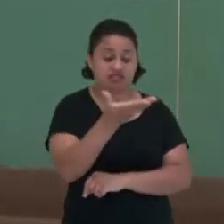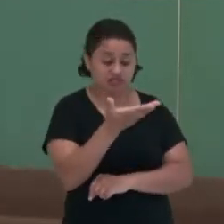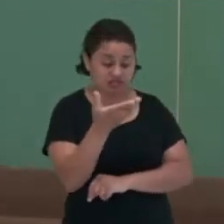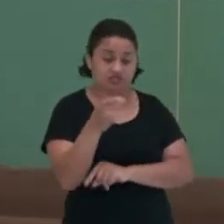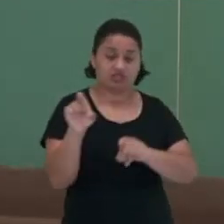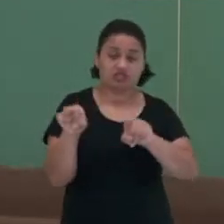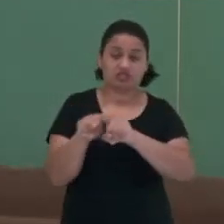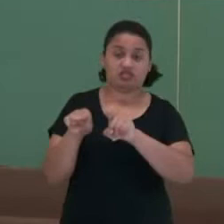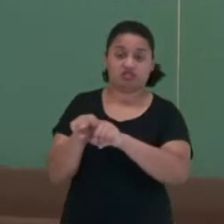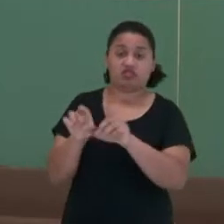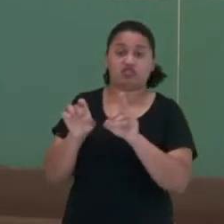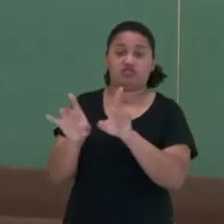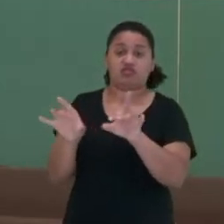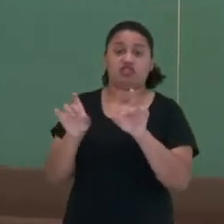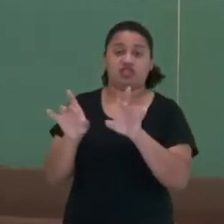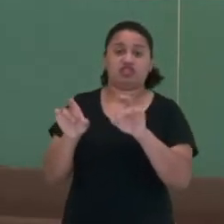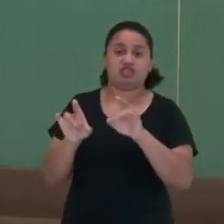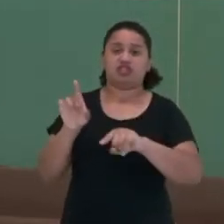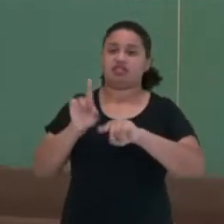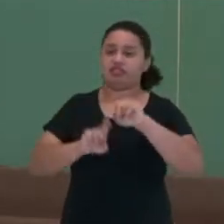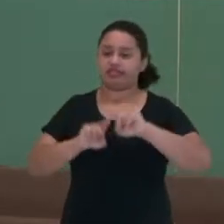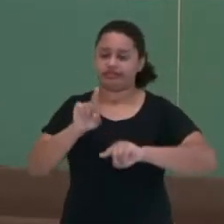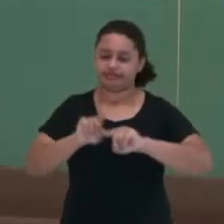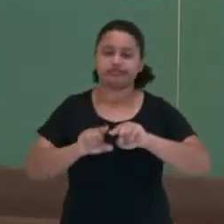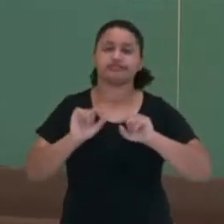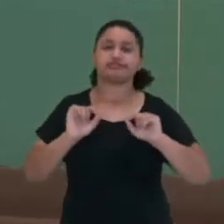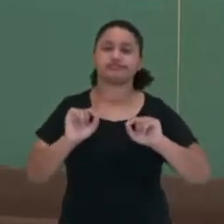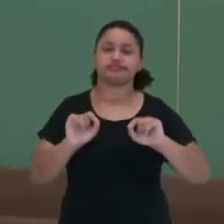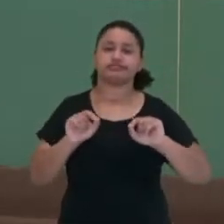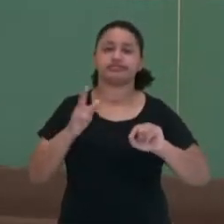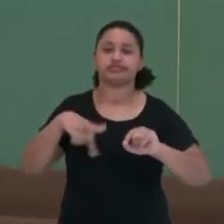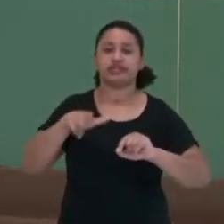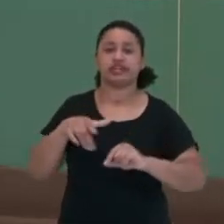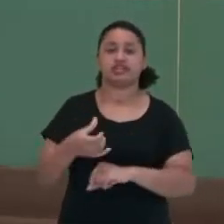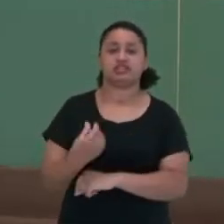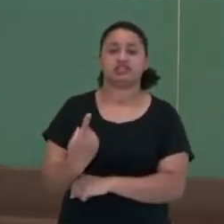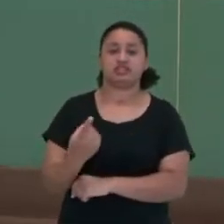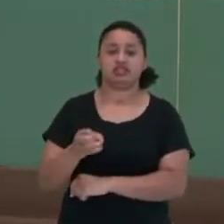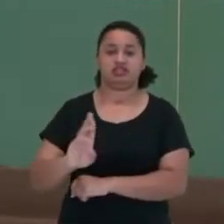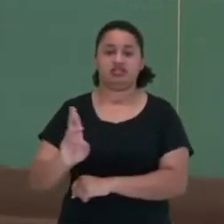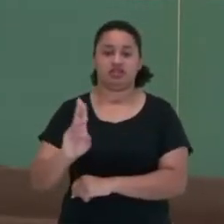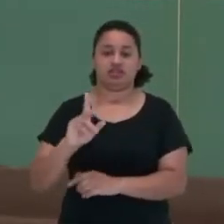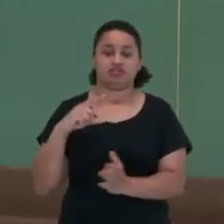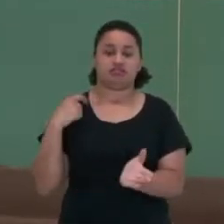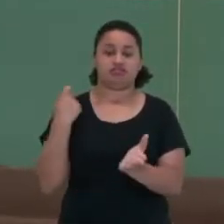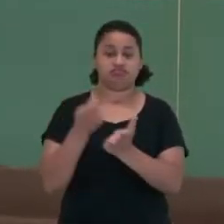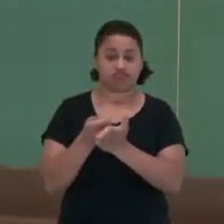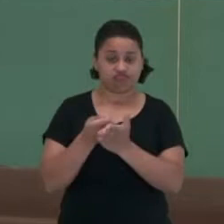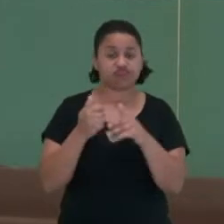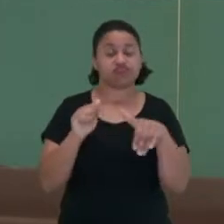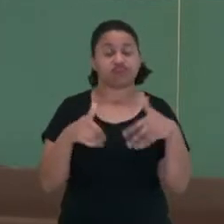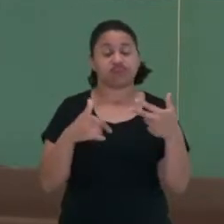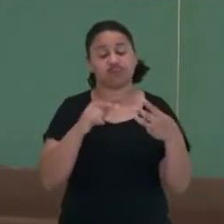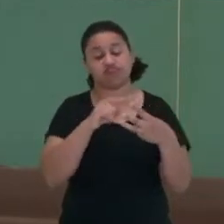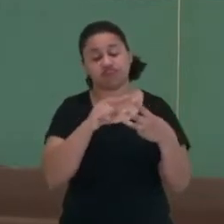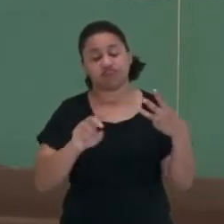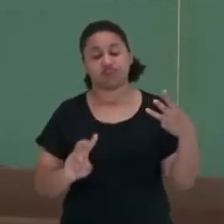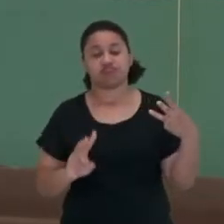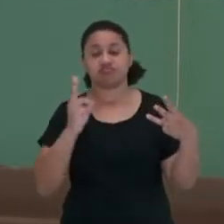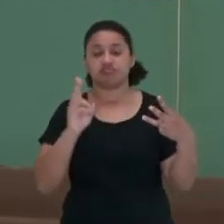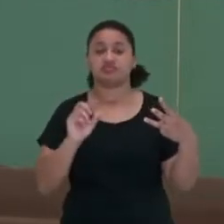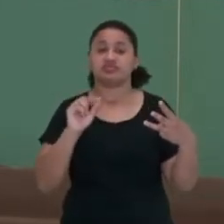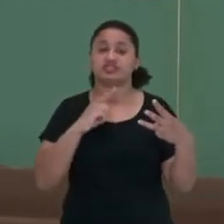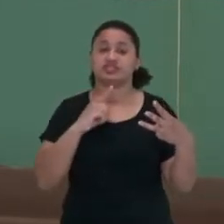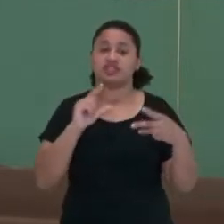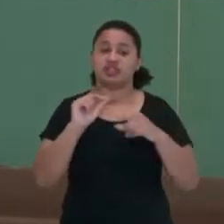também vender materiais, ele vai ser R$ 61. Nesses valores, ele vai estar